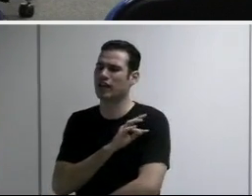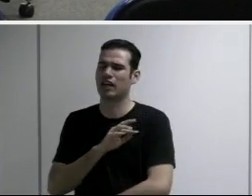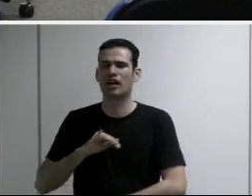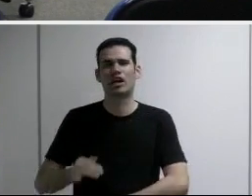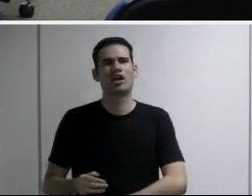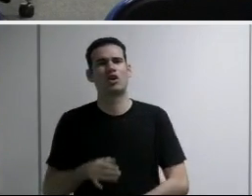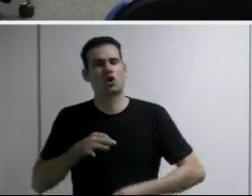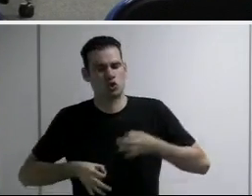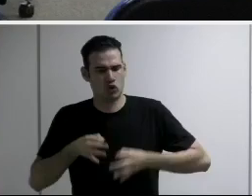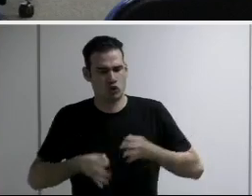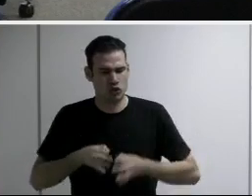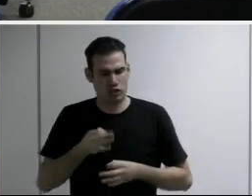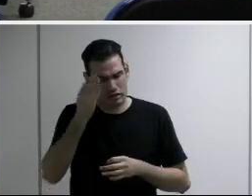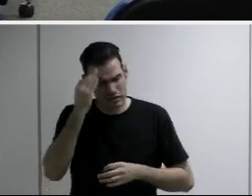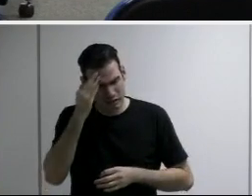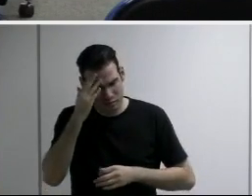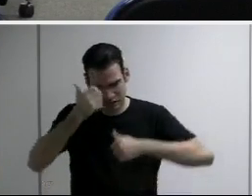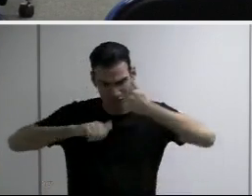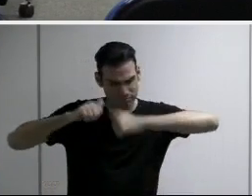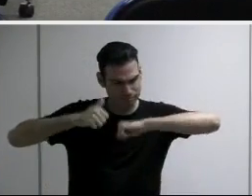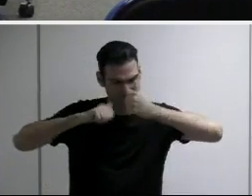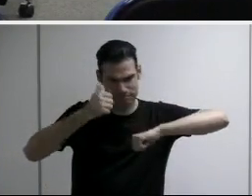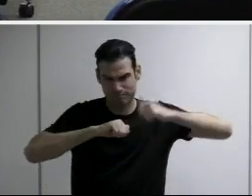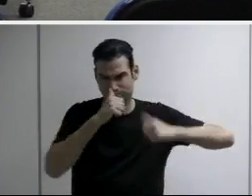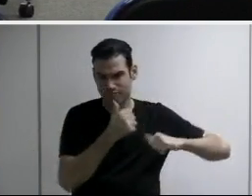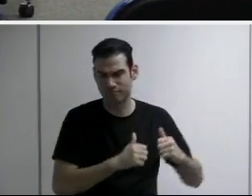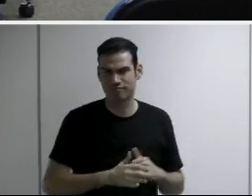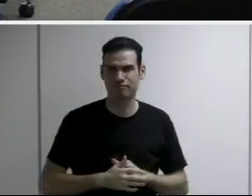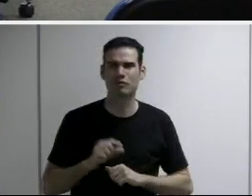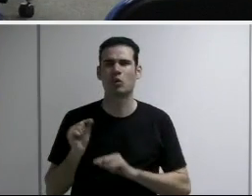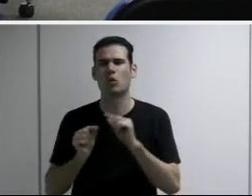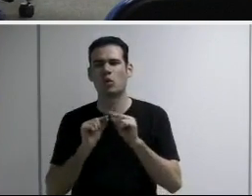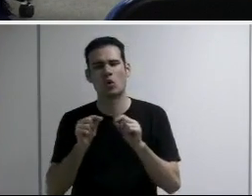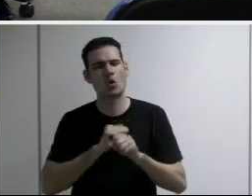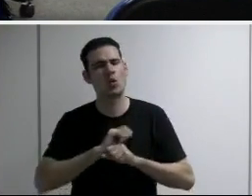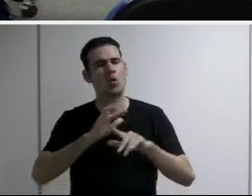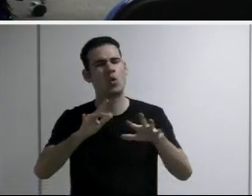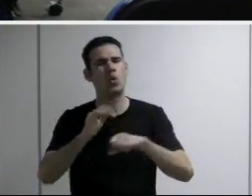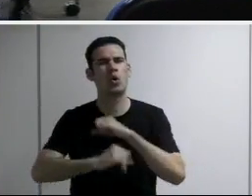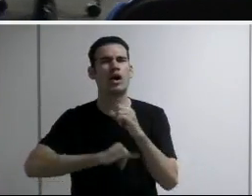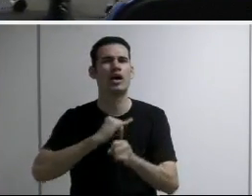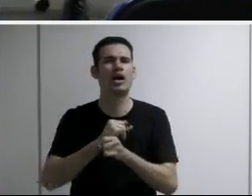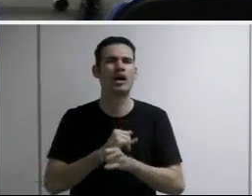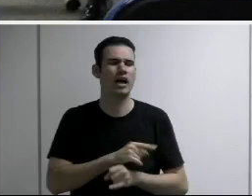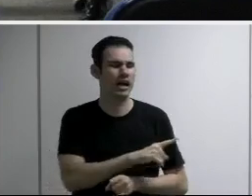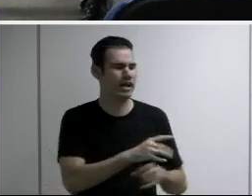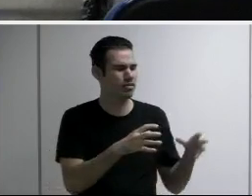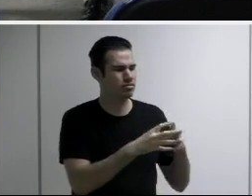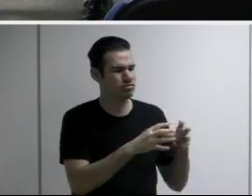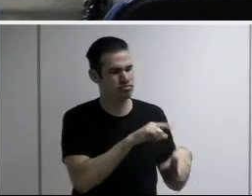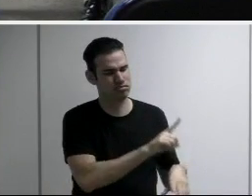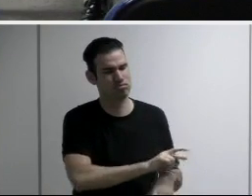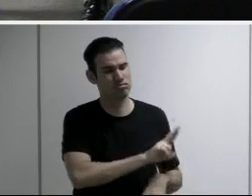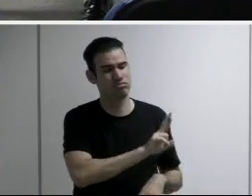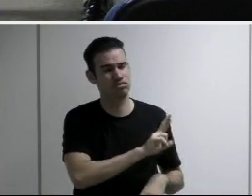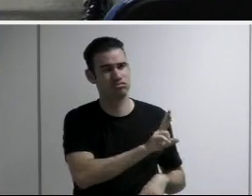essas análises, que, de novo, vão muito além de saber que tipo de anúncio você vê na internet. É esse órgão que vai decidir se pode